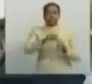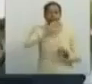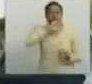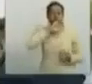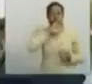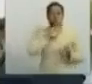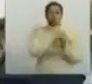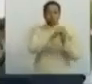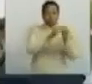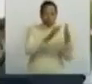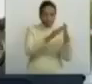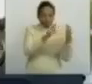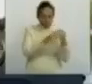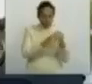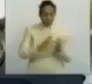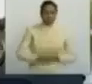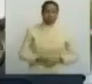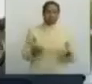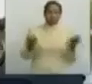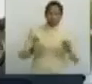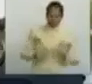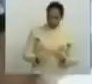estou.